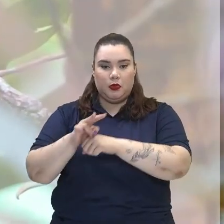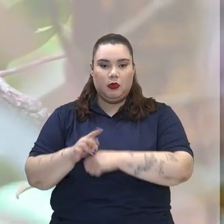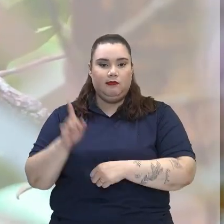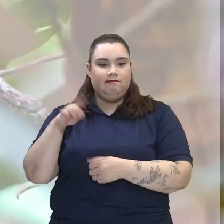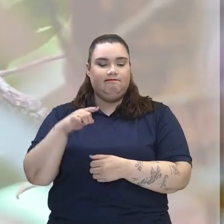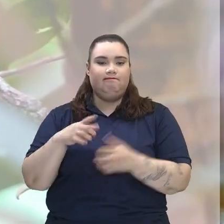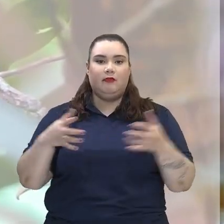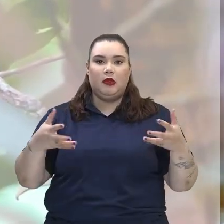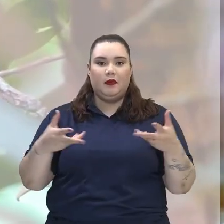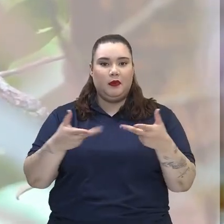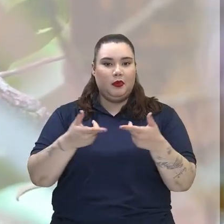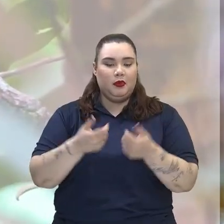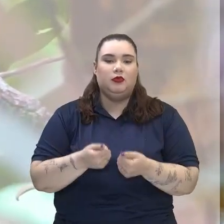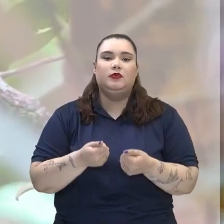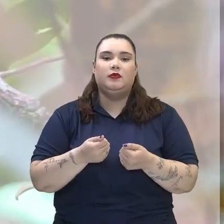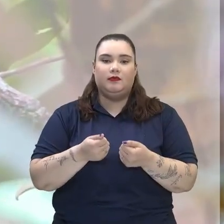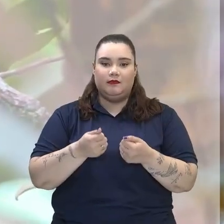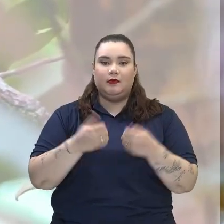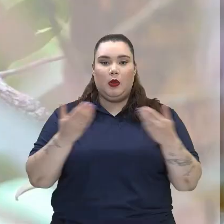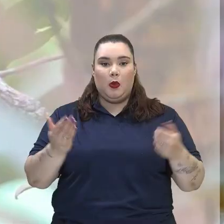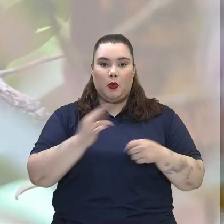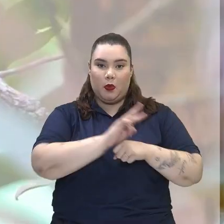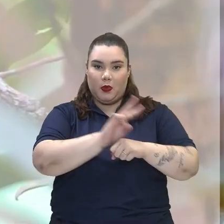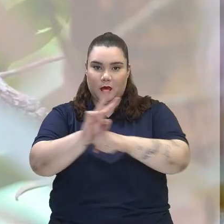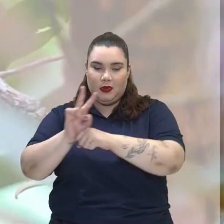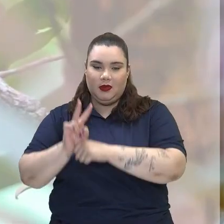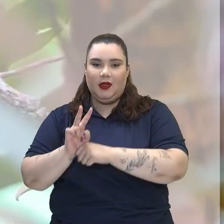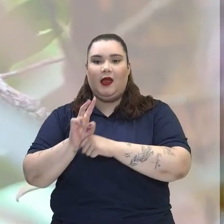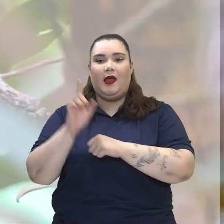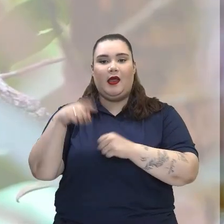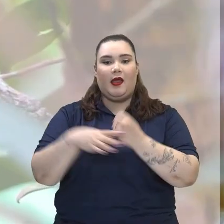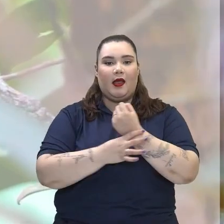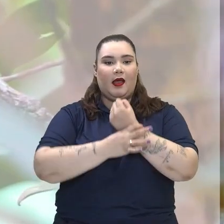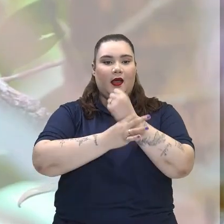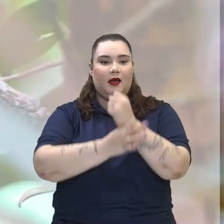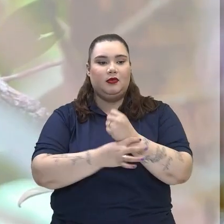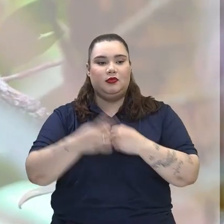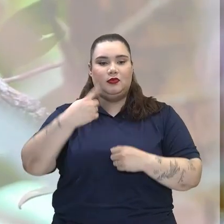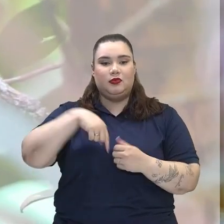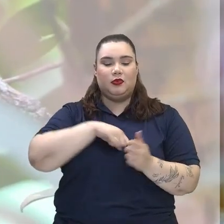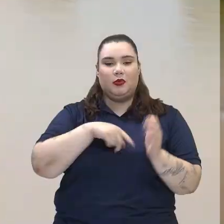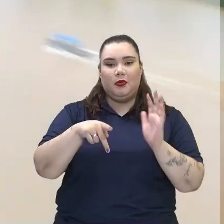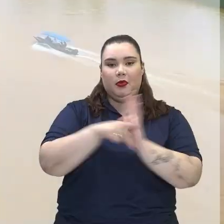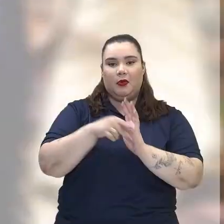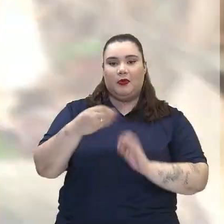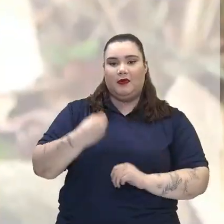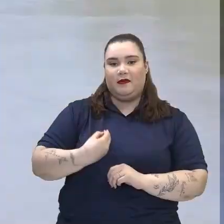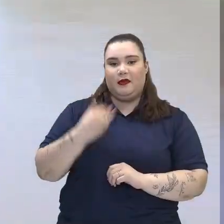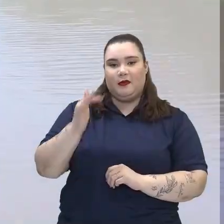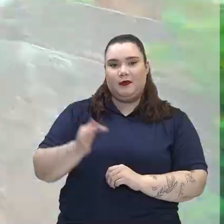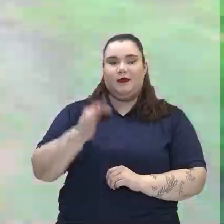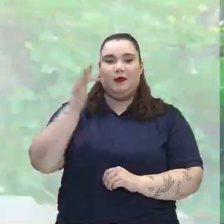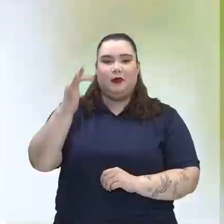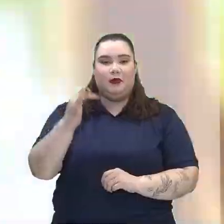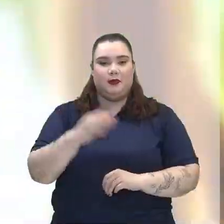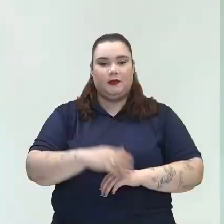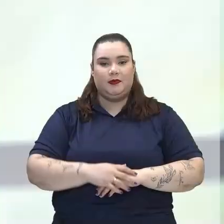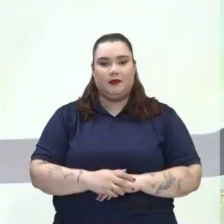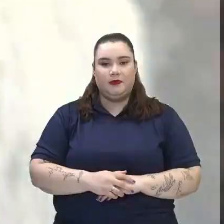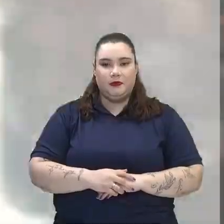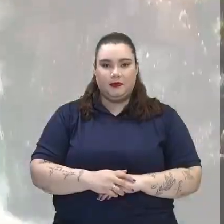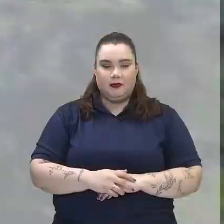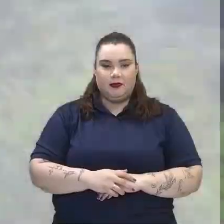verdadeiro tesouro verde, e protegê-las é garantir a nossa própria existência.